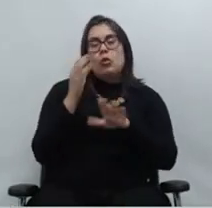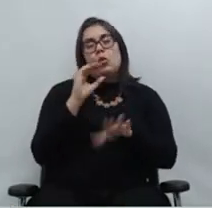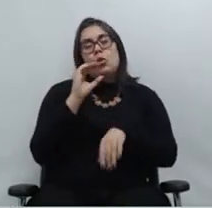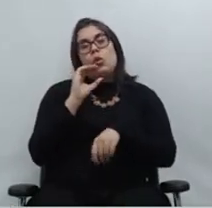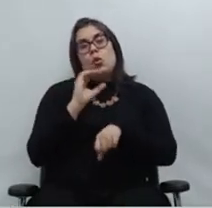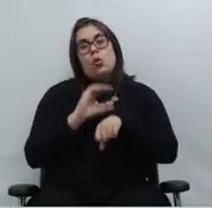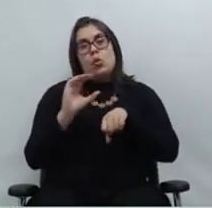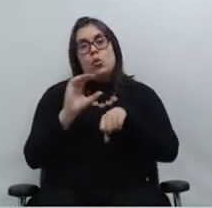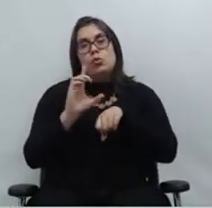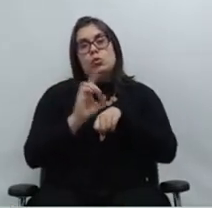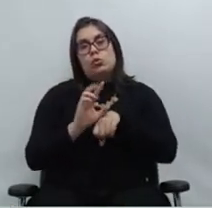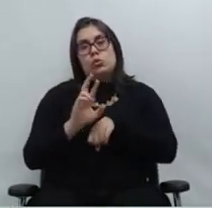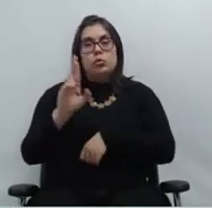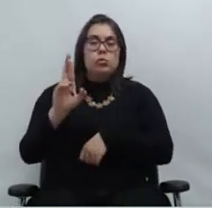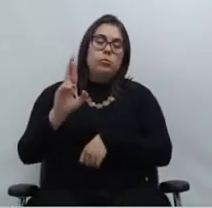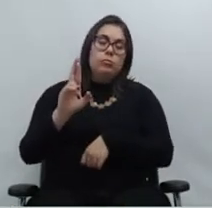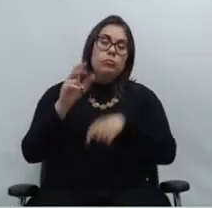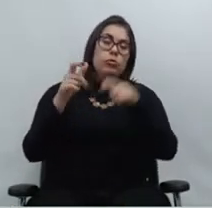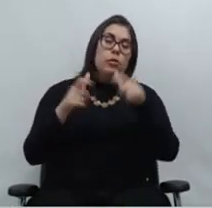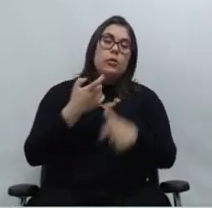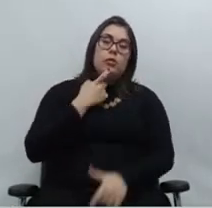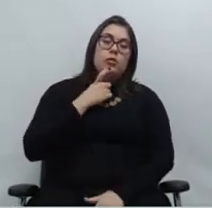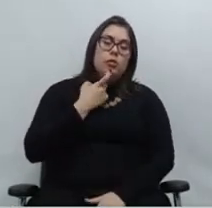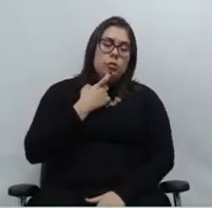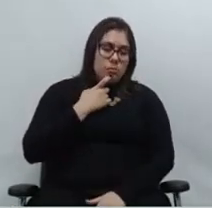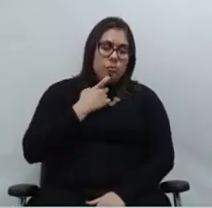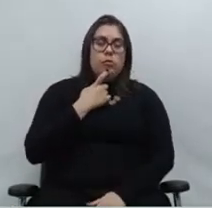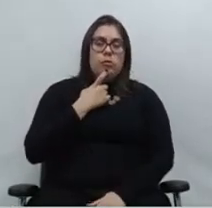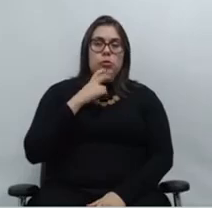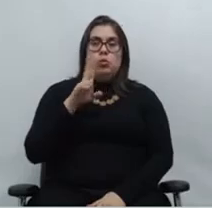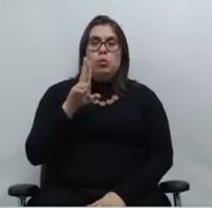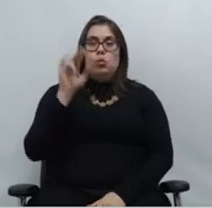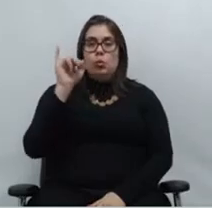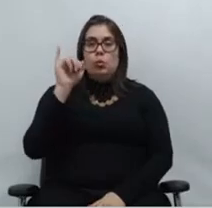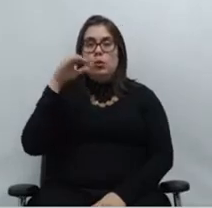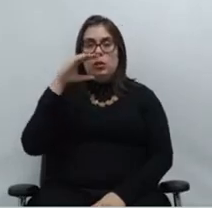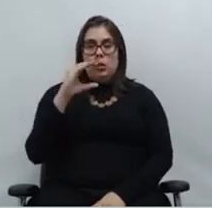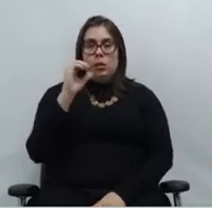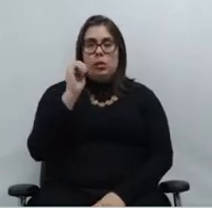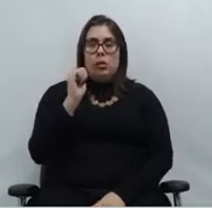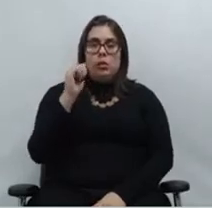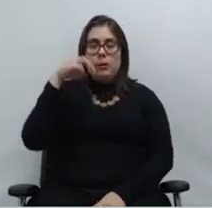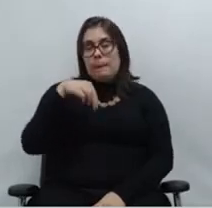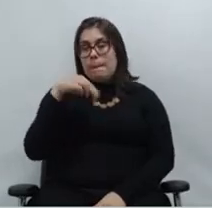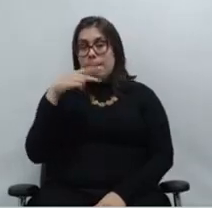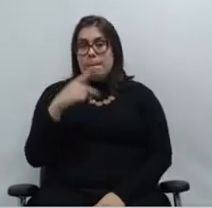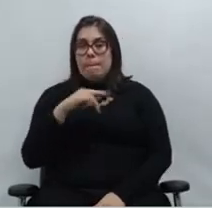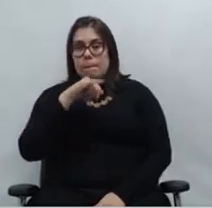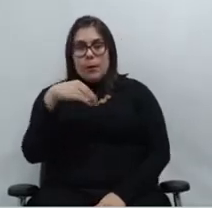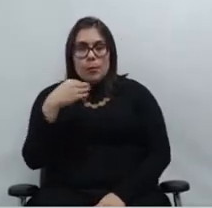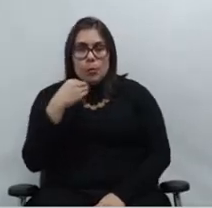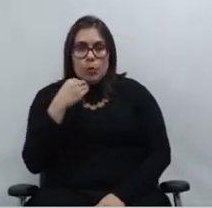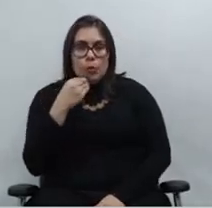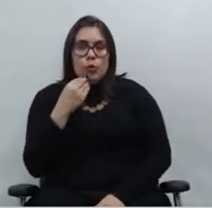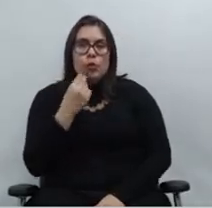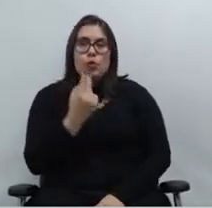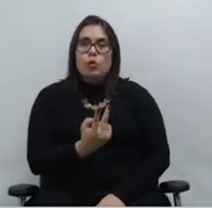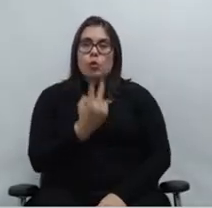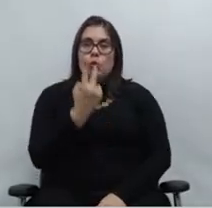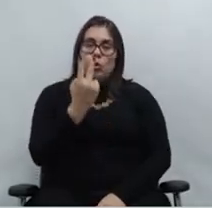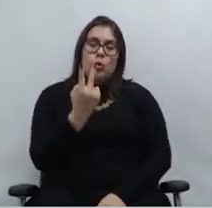doutorado ministrado pela Universidade Estadual de Campinas, Unicamp. Por fim, aproveito o ensejo para acolher e homologar os 2